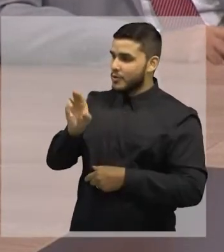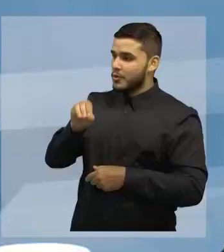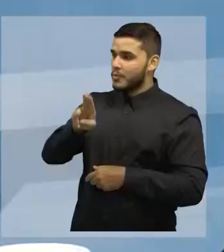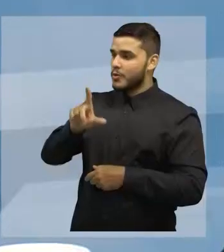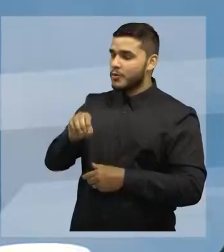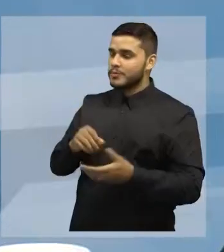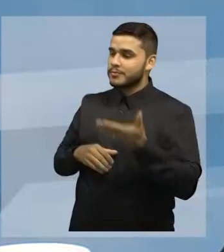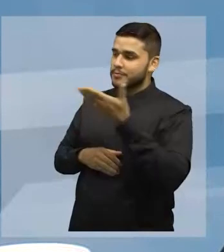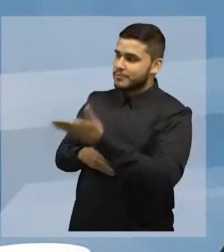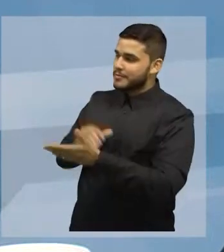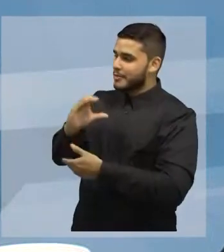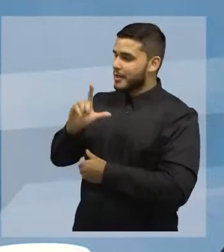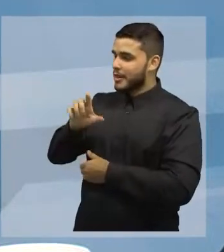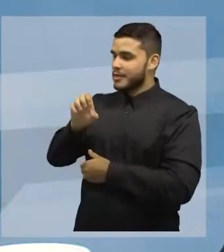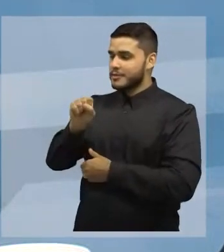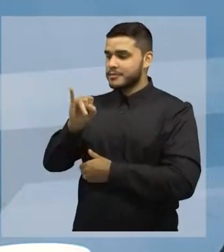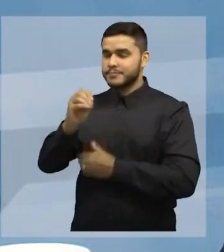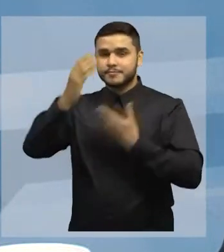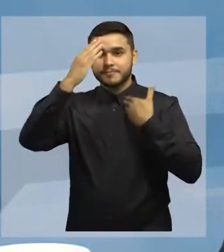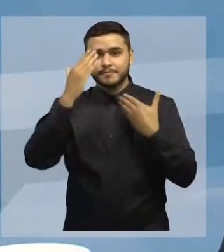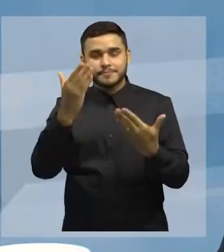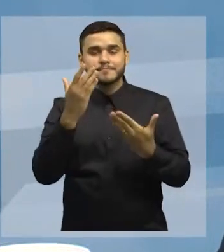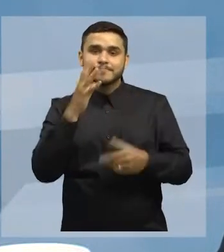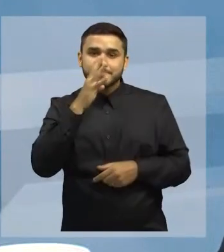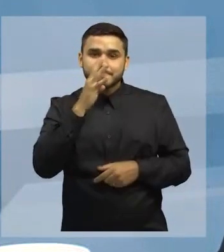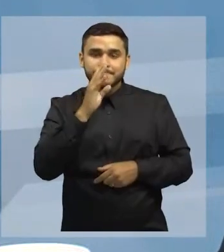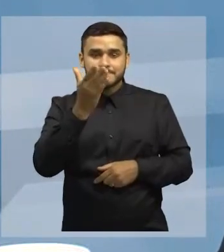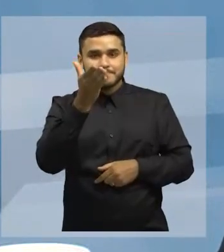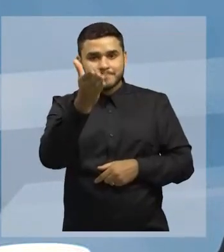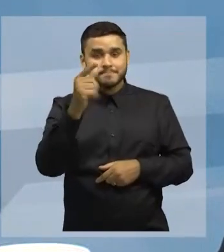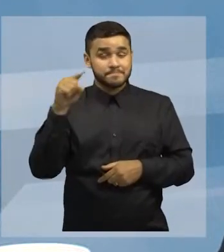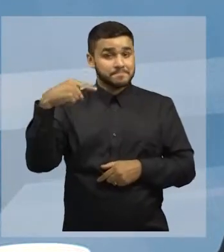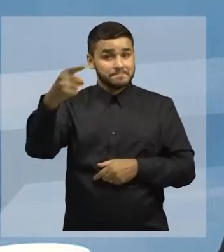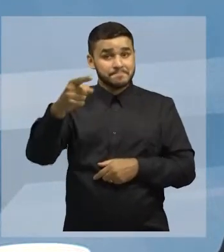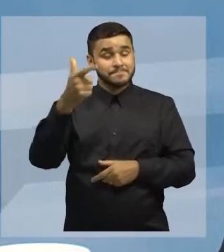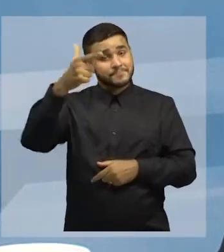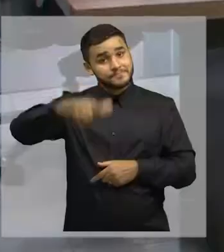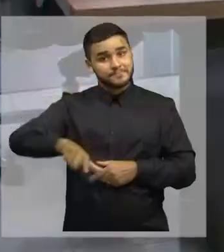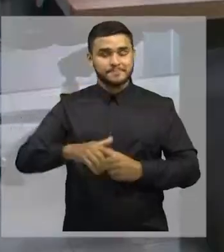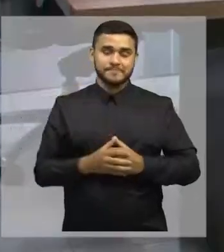a você, assinante, com o convite para um próximo Observatório. Até lá.